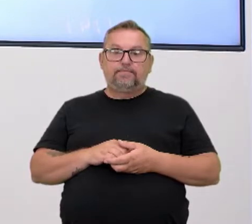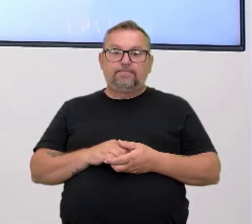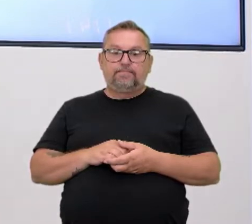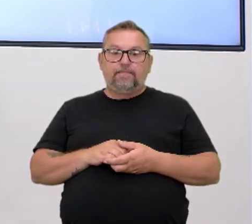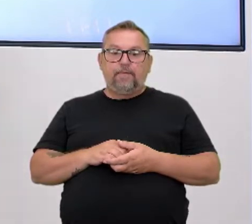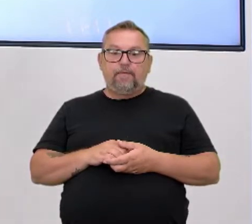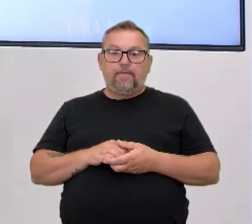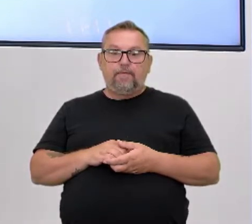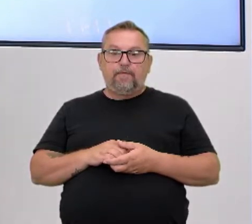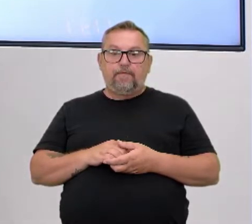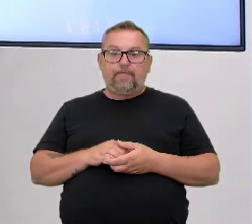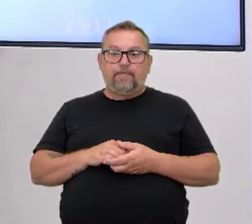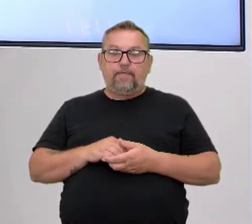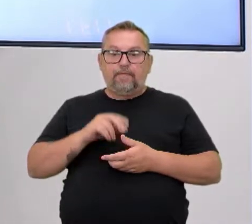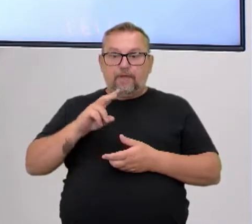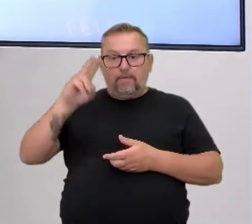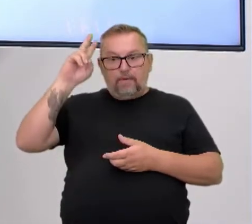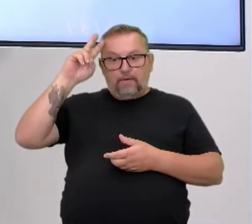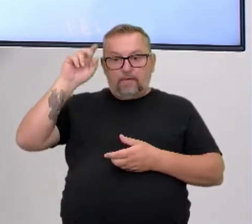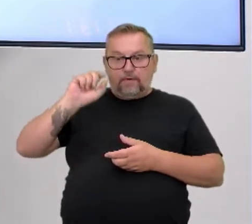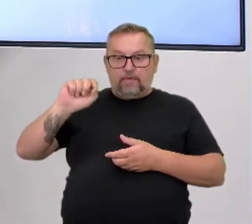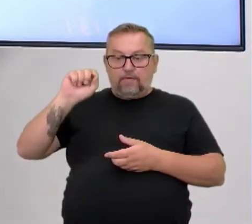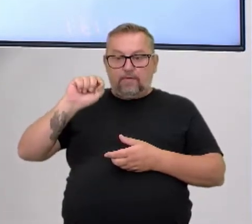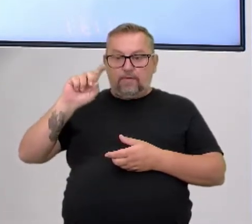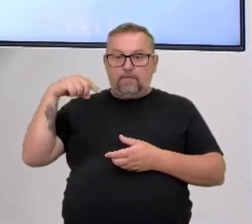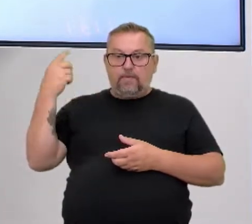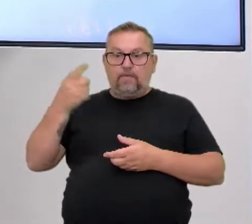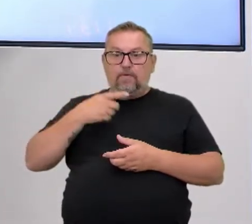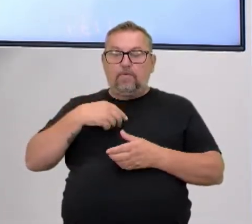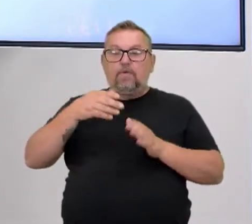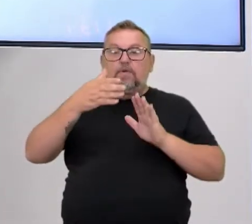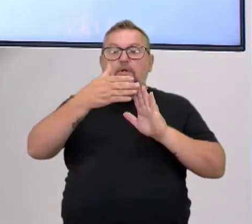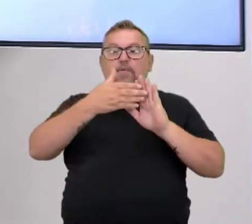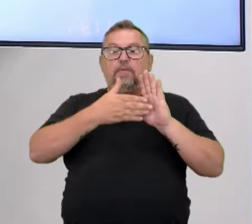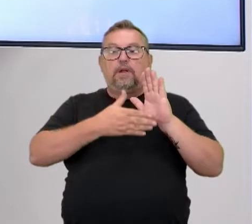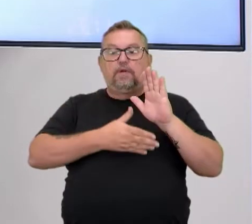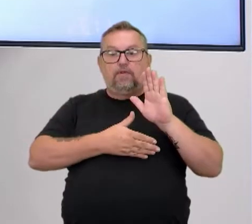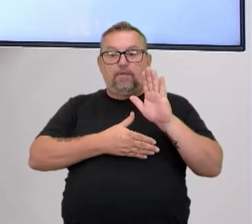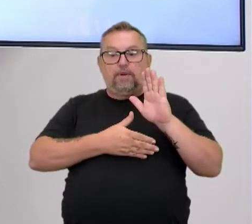central. Sempre lembrando aí que o nosso é o planejamento